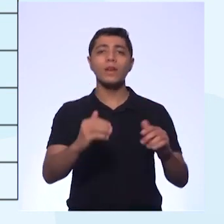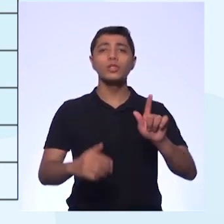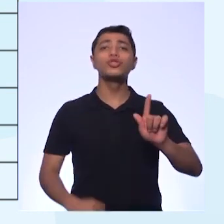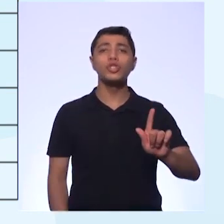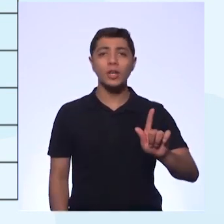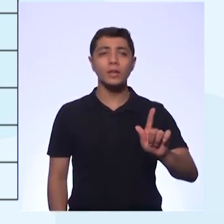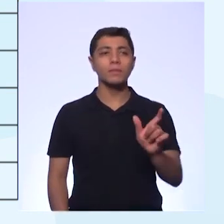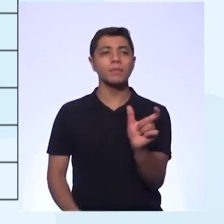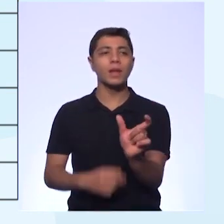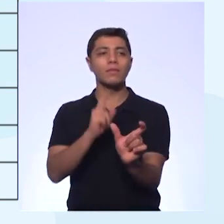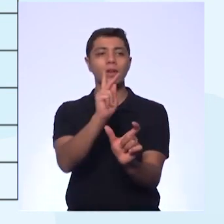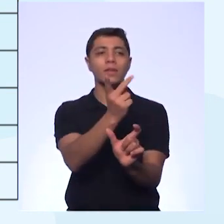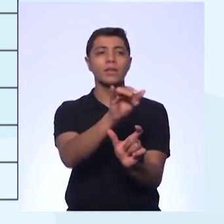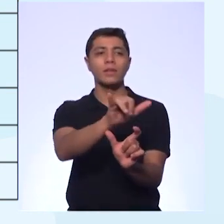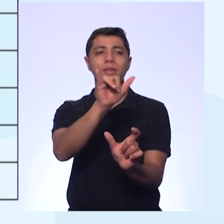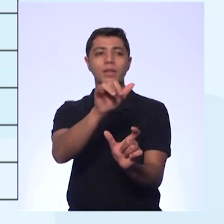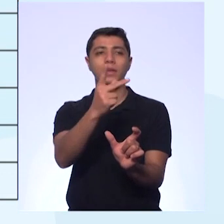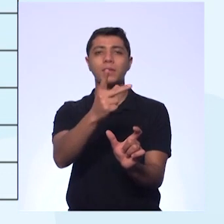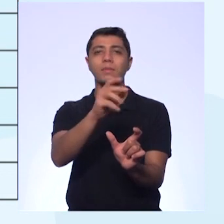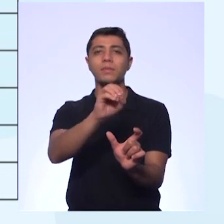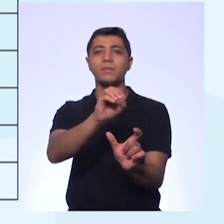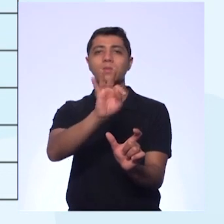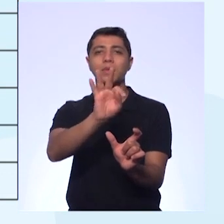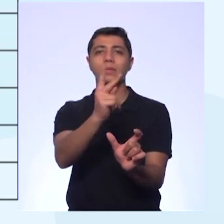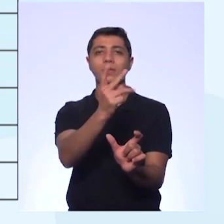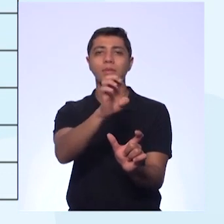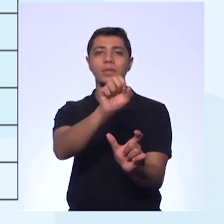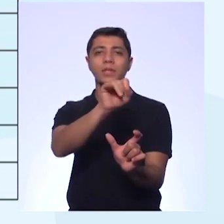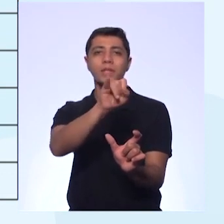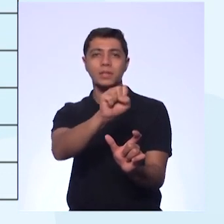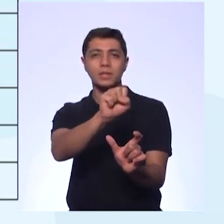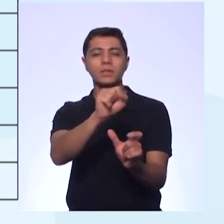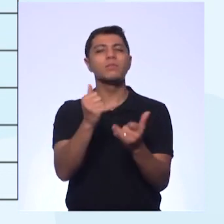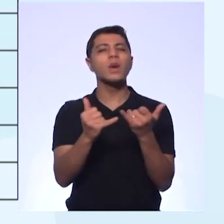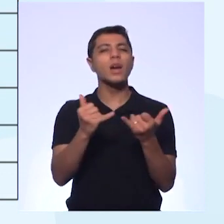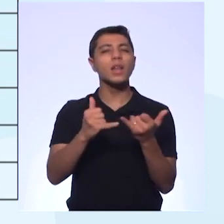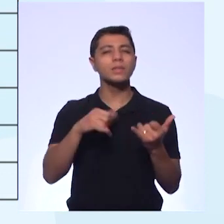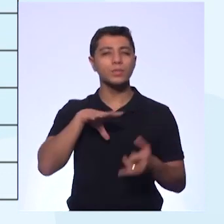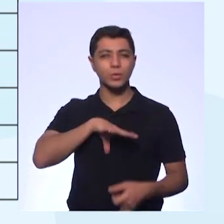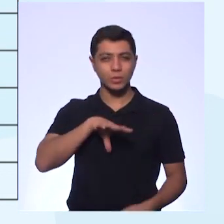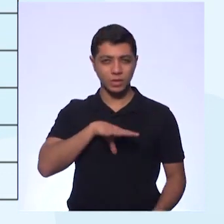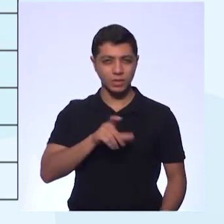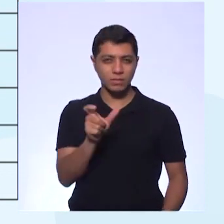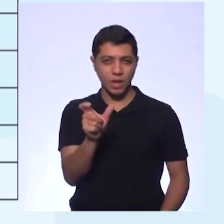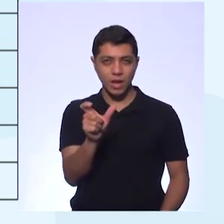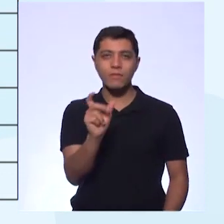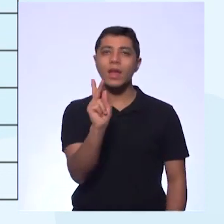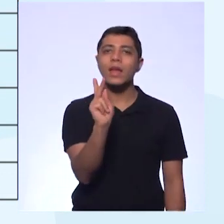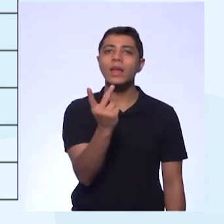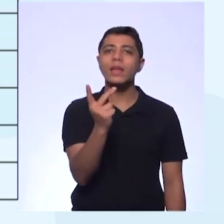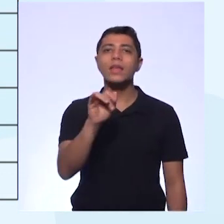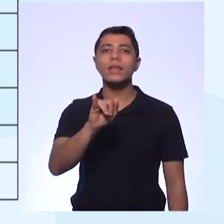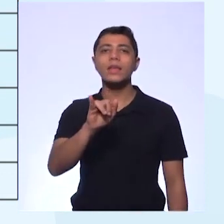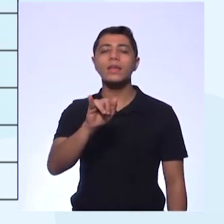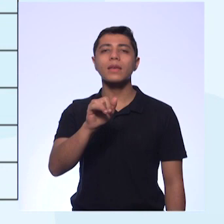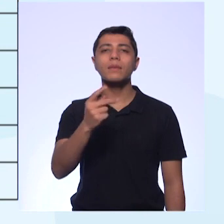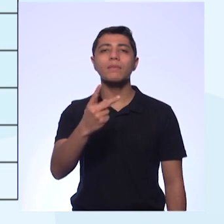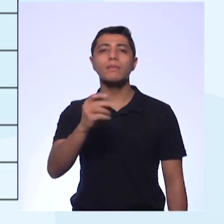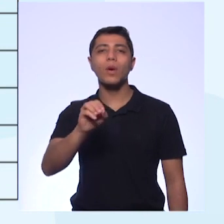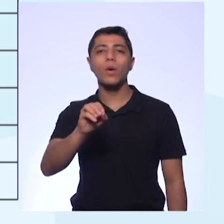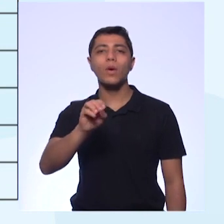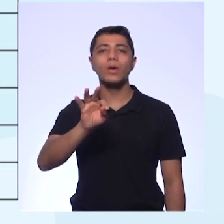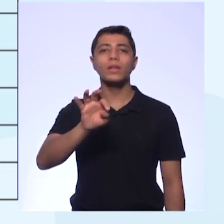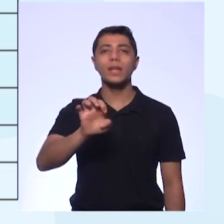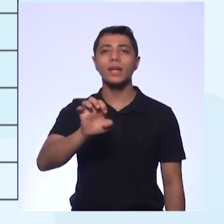seria, então, hipótese. Hipótese. Se você tem hipótese, você tenta adivinhar algo, você tenta imaginar algo.